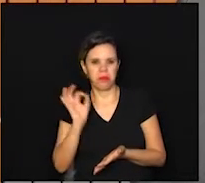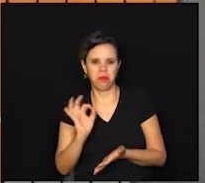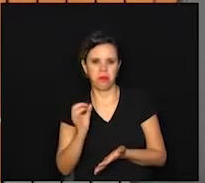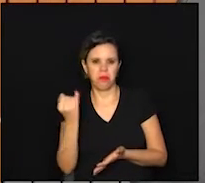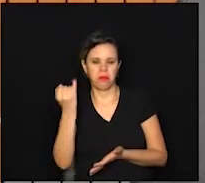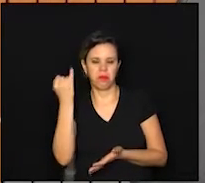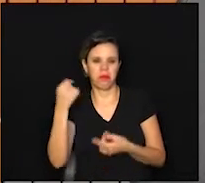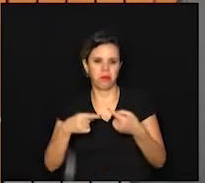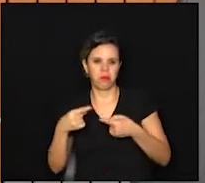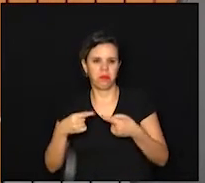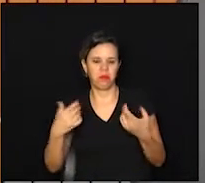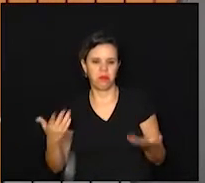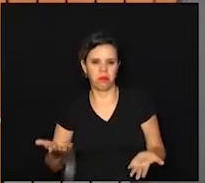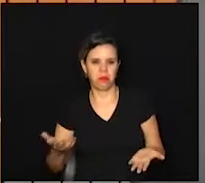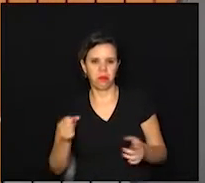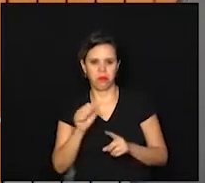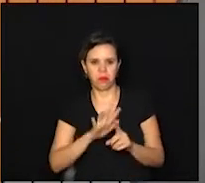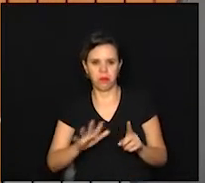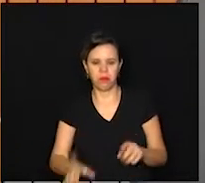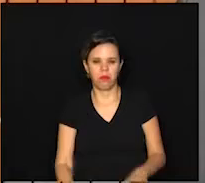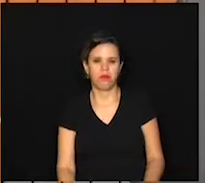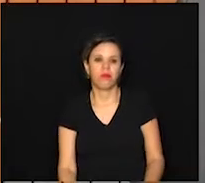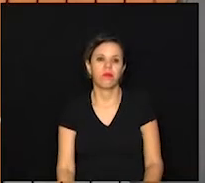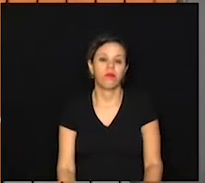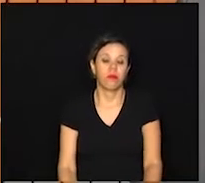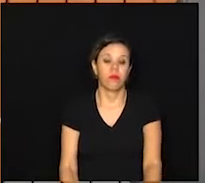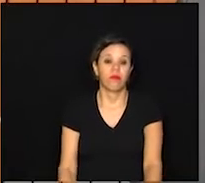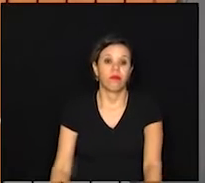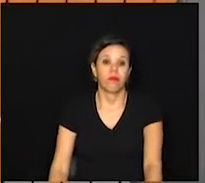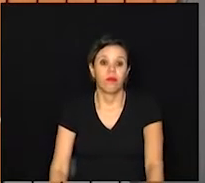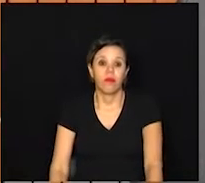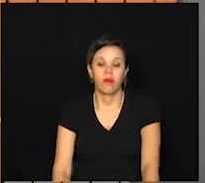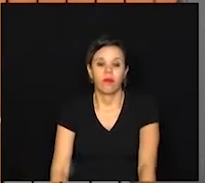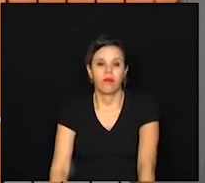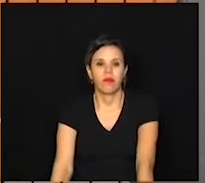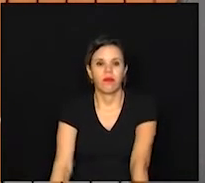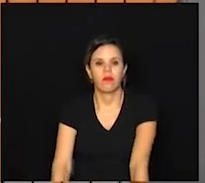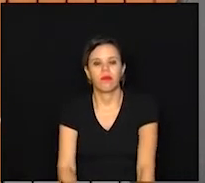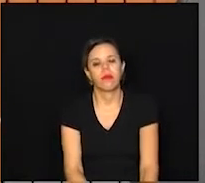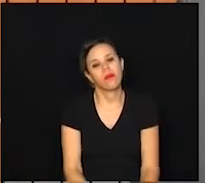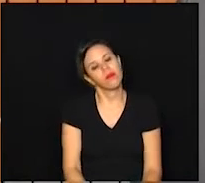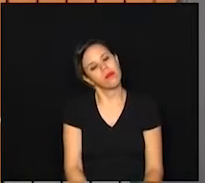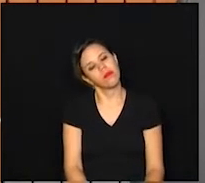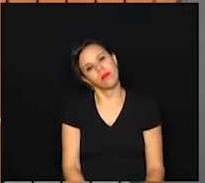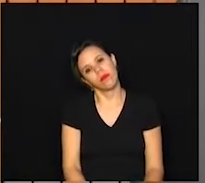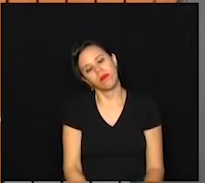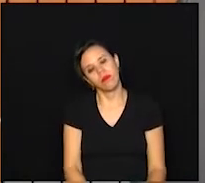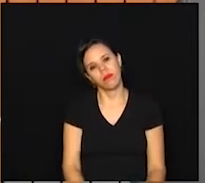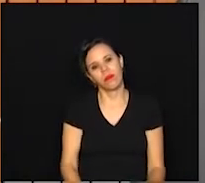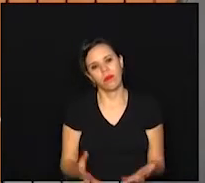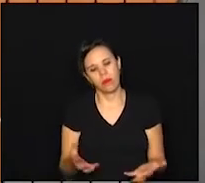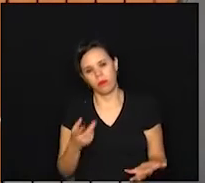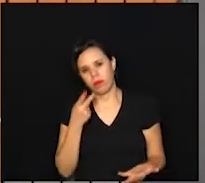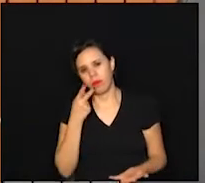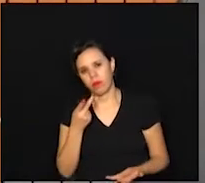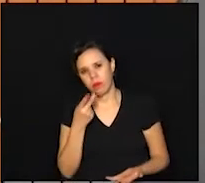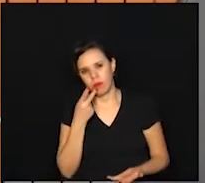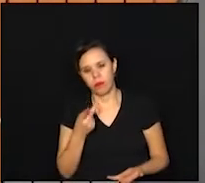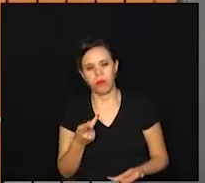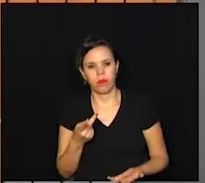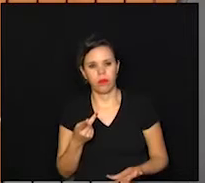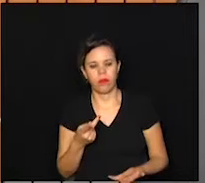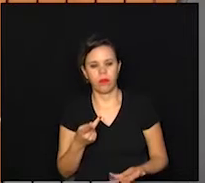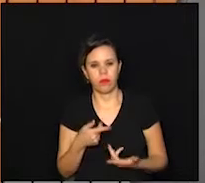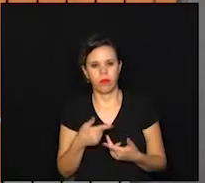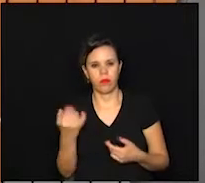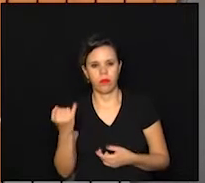esse debate para a sociedade? E aqui o que eu queria colocar, o Sotilho trouxe um ponto